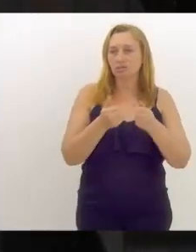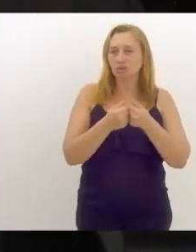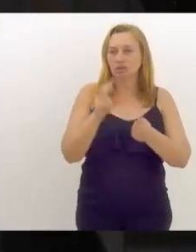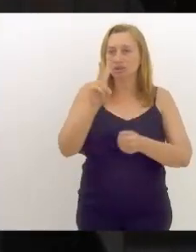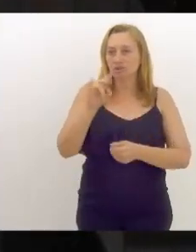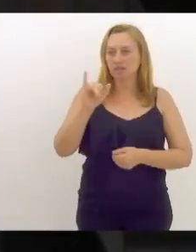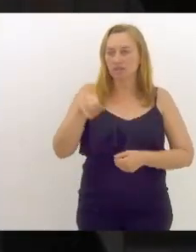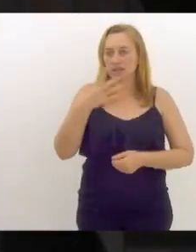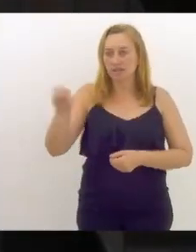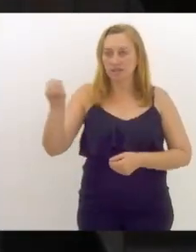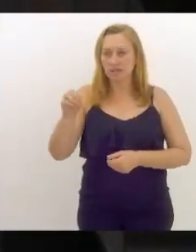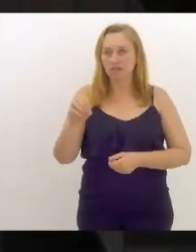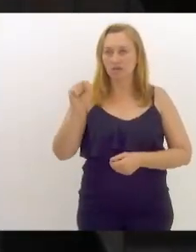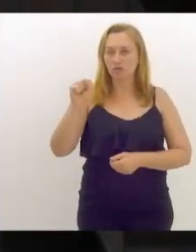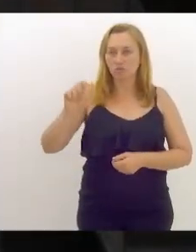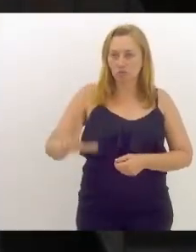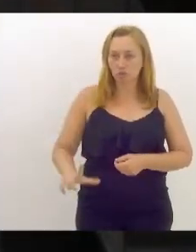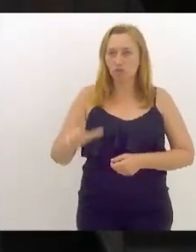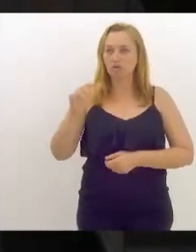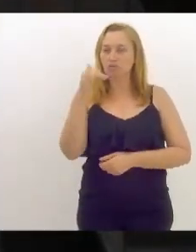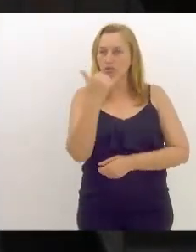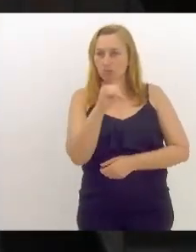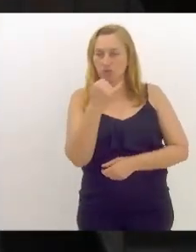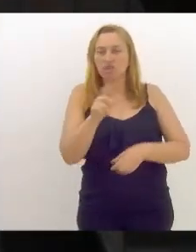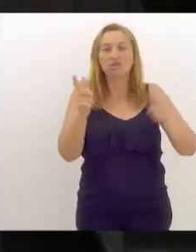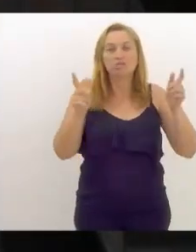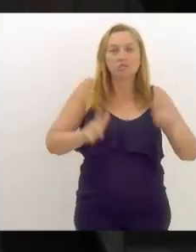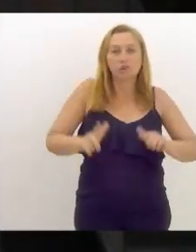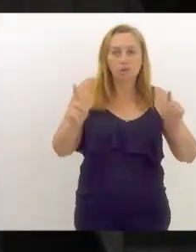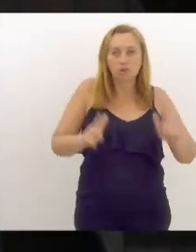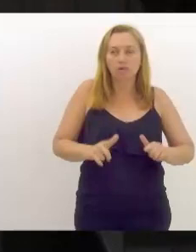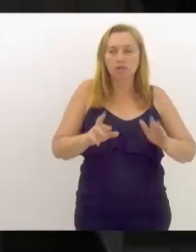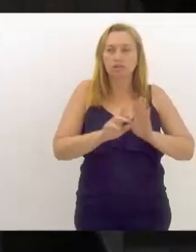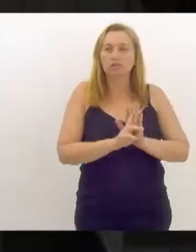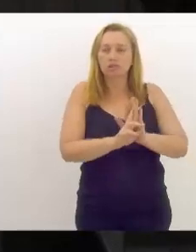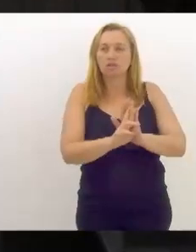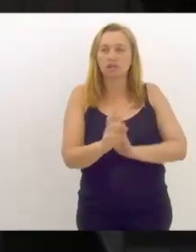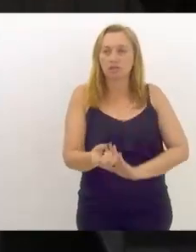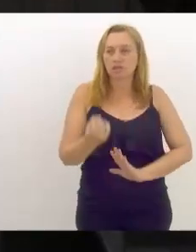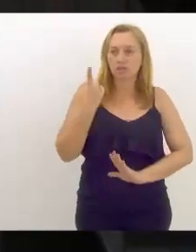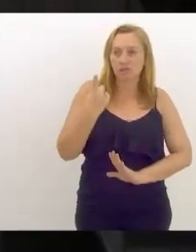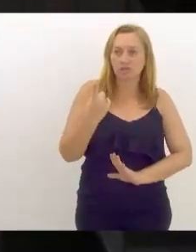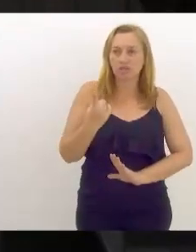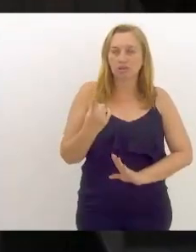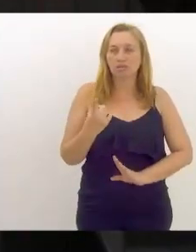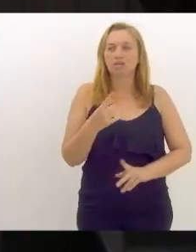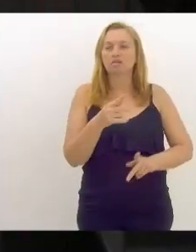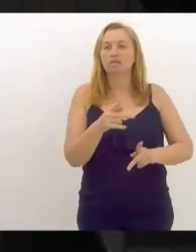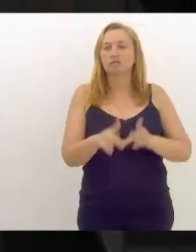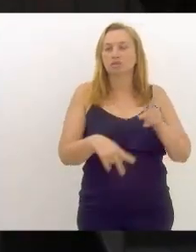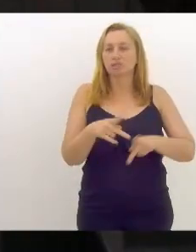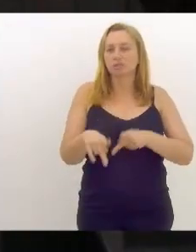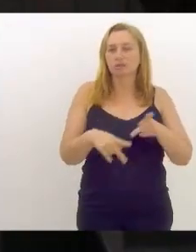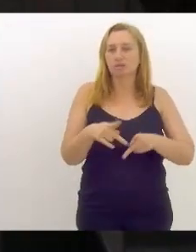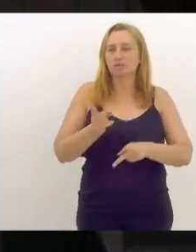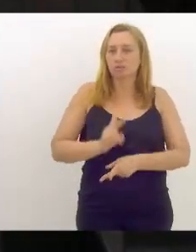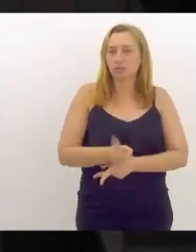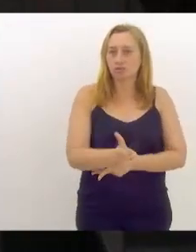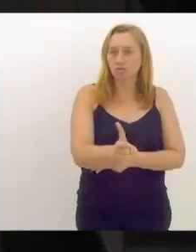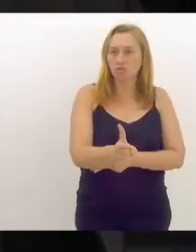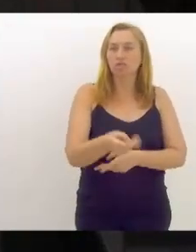aviação sul-fluminense, onde este representante legítimo da população